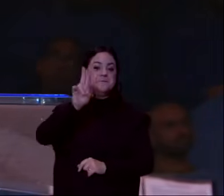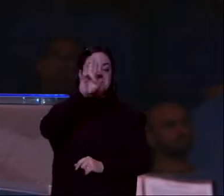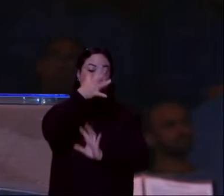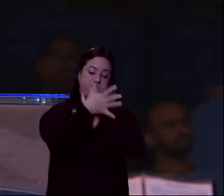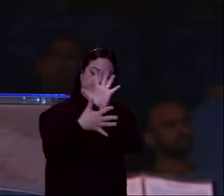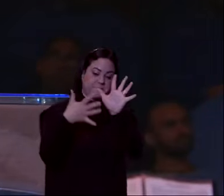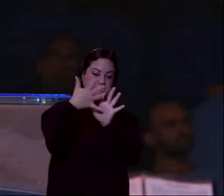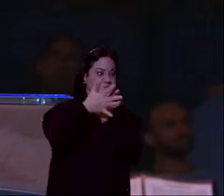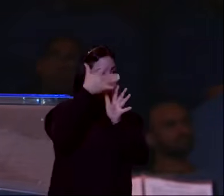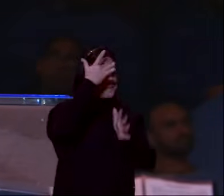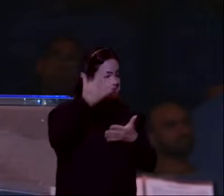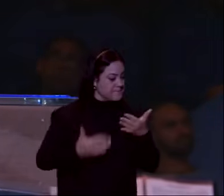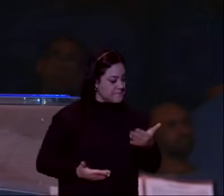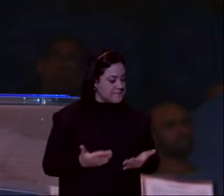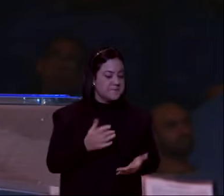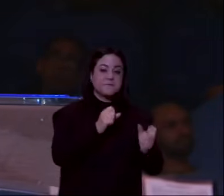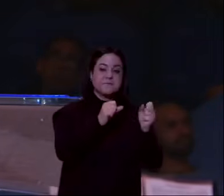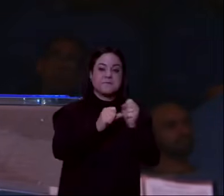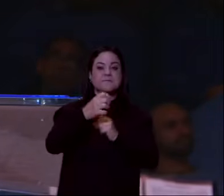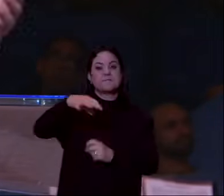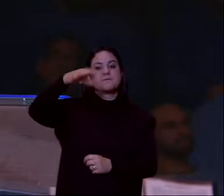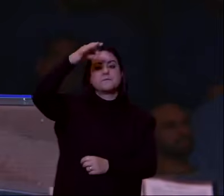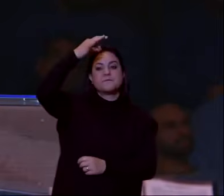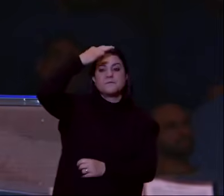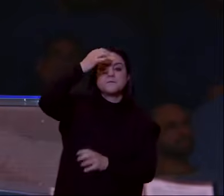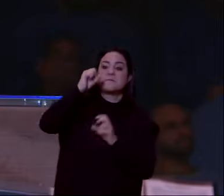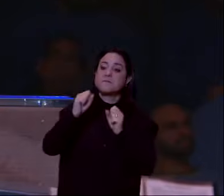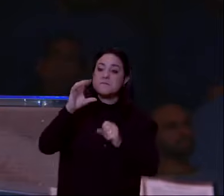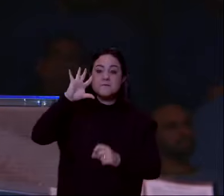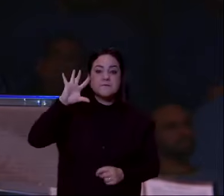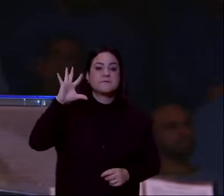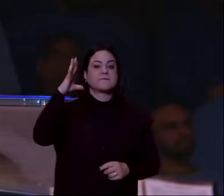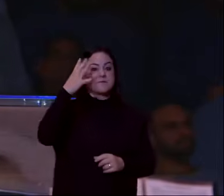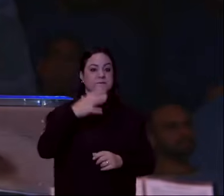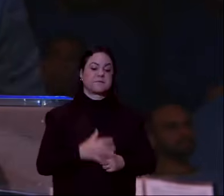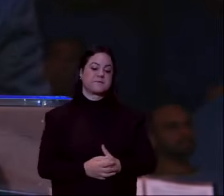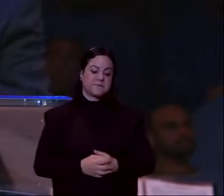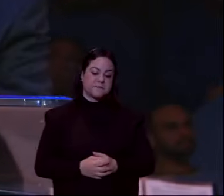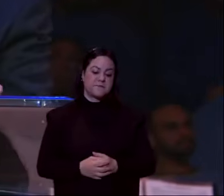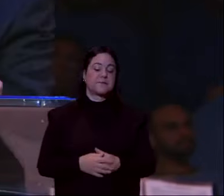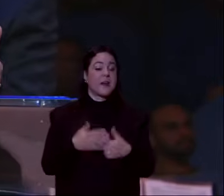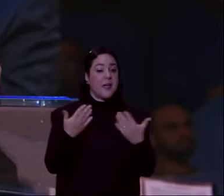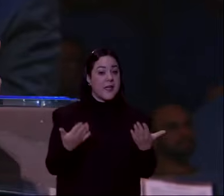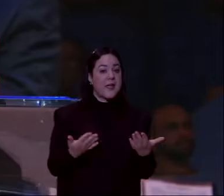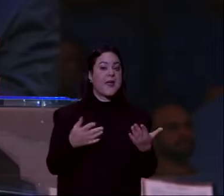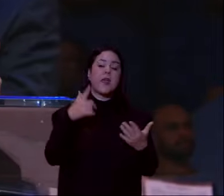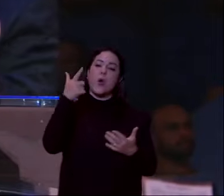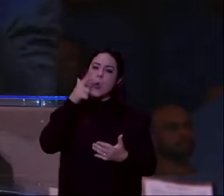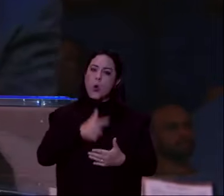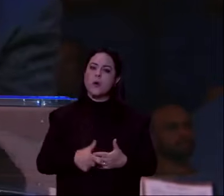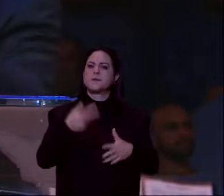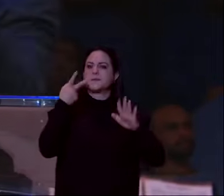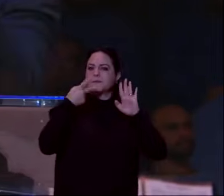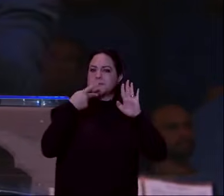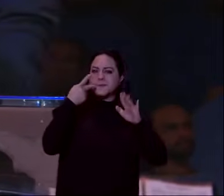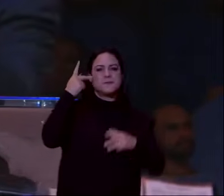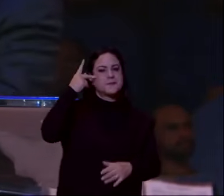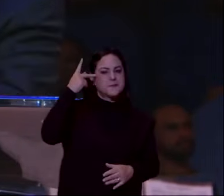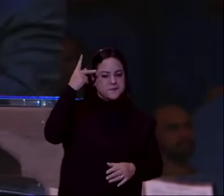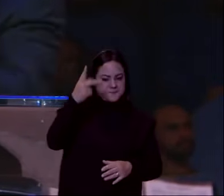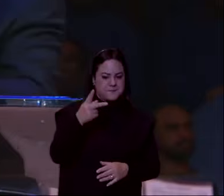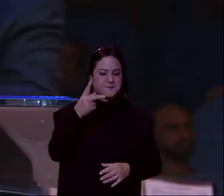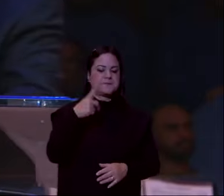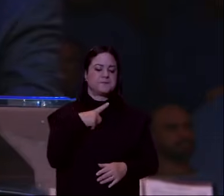dos seus servos, o poder do seu Espírito Santo, para que isso acontecesse. E essa era outra profecia que começava a